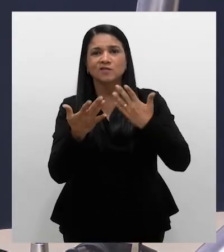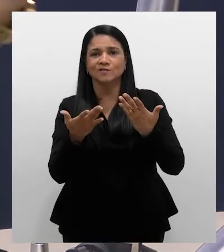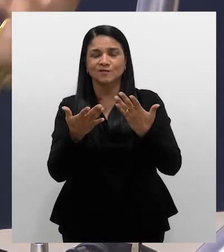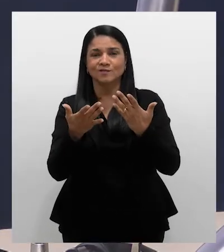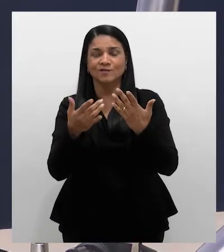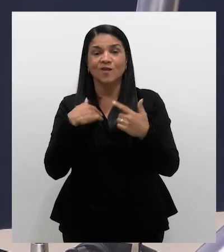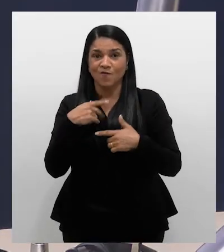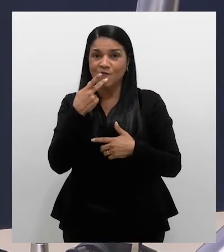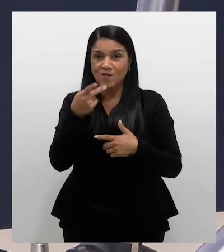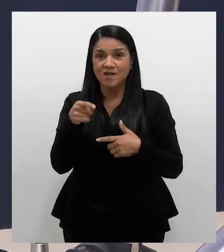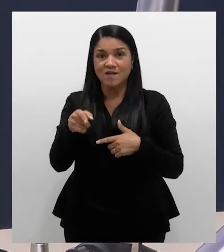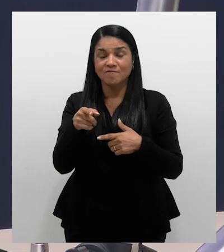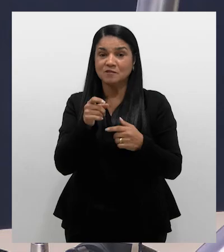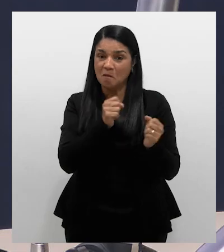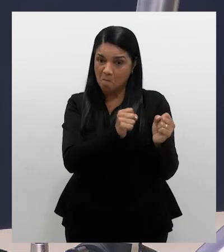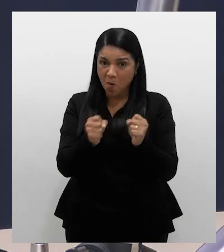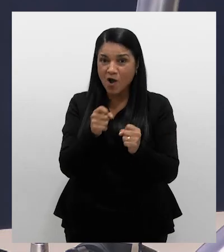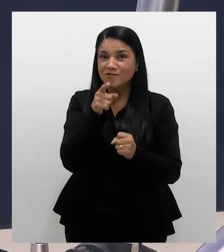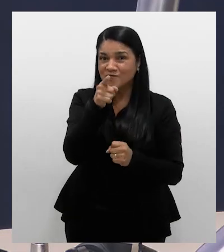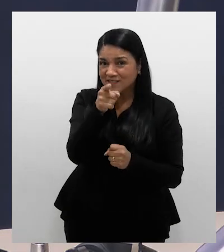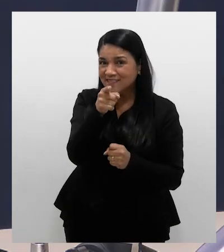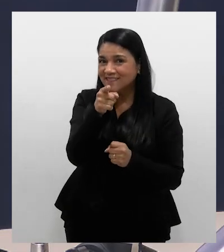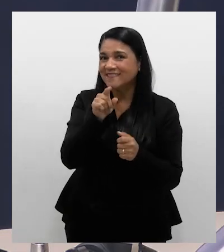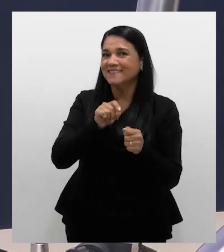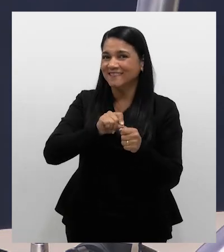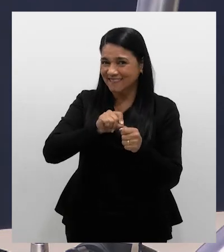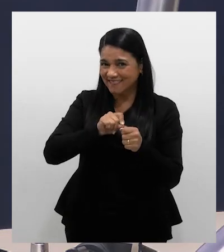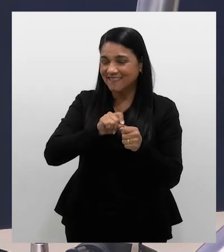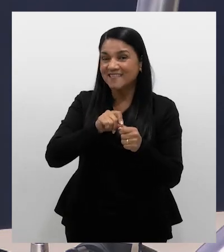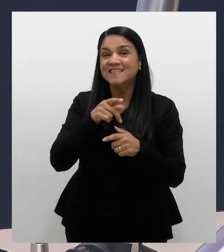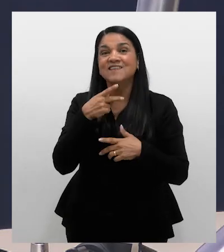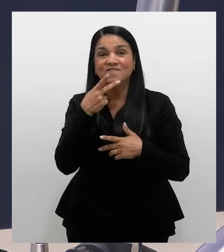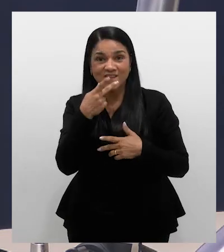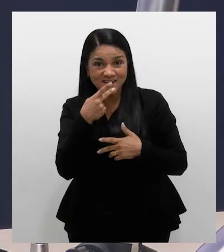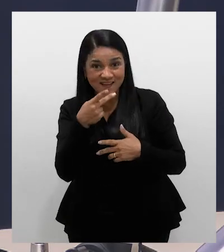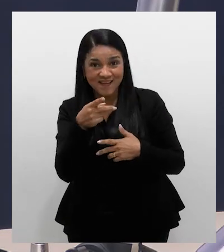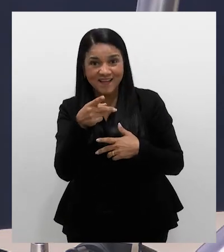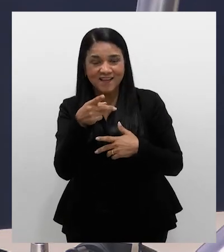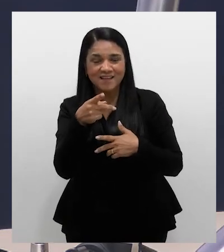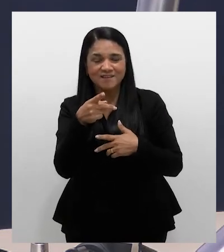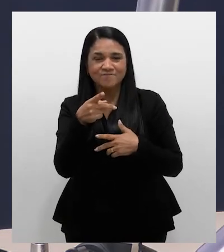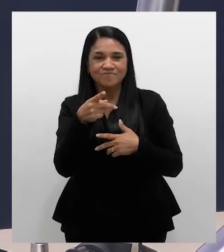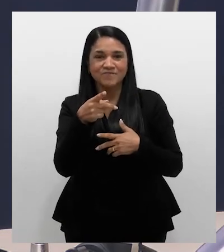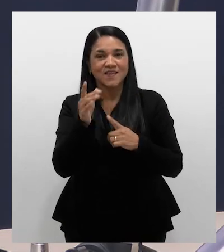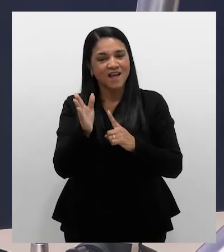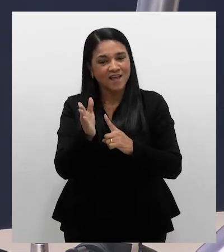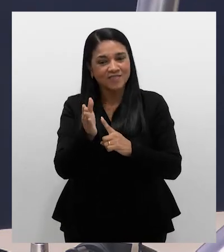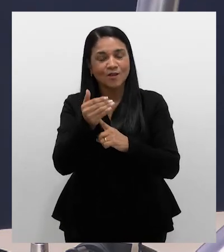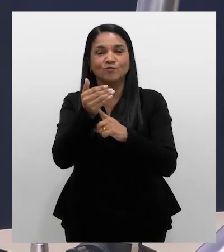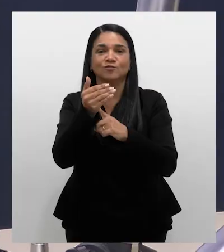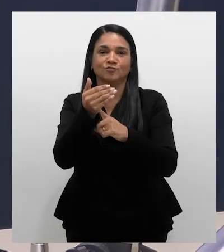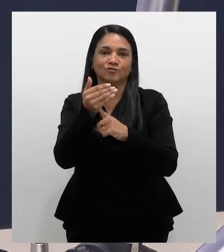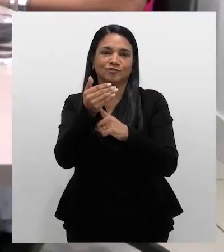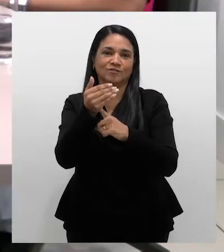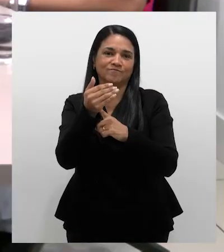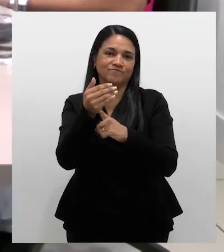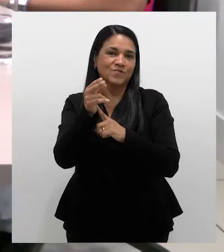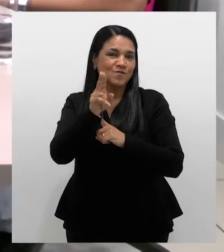fazendo até uma menção aqui ao programa, você pode falar também, você tem o poder. A tecnologia, ela veio para descentralizar a